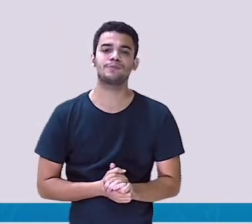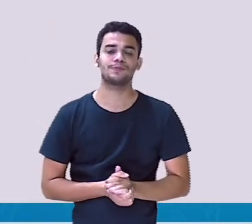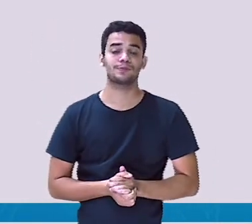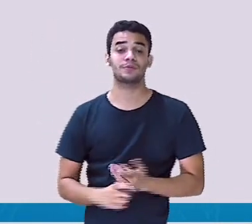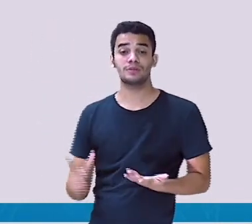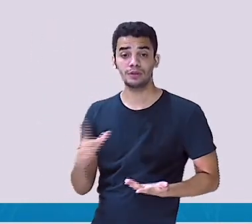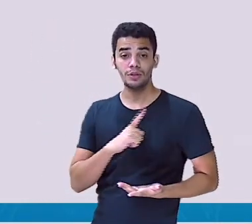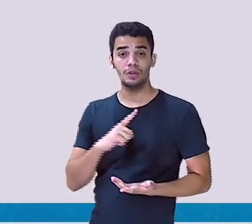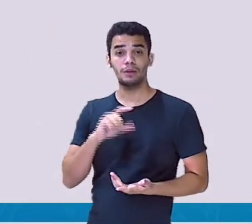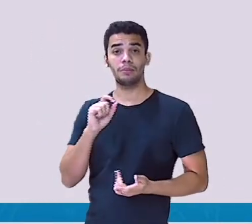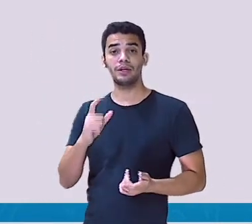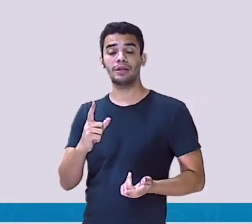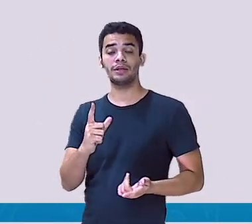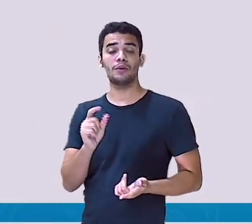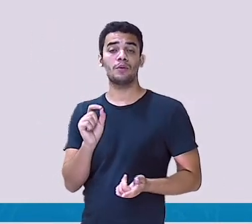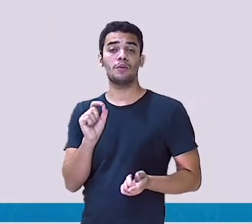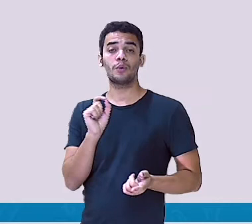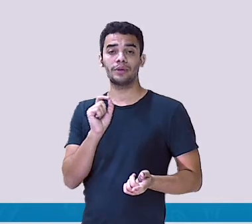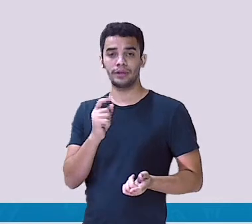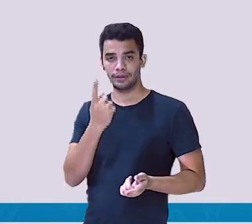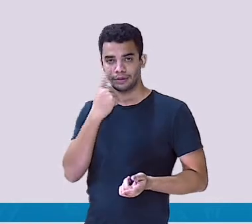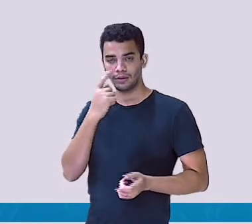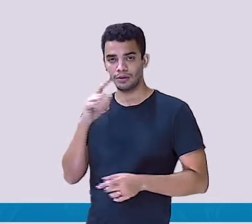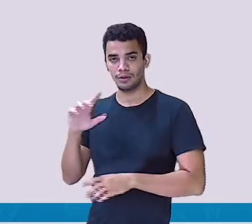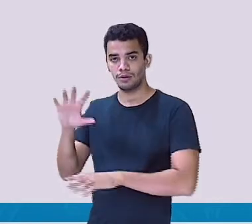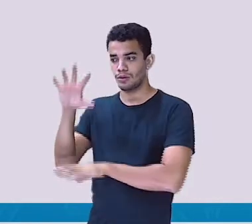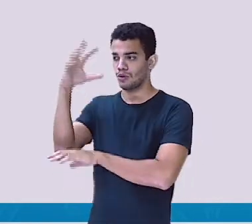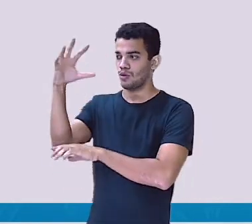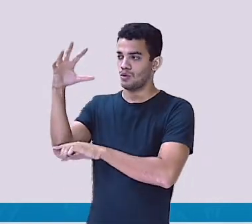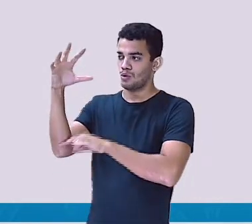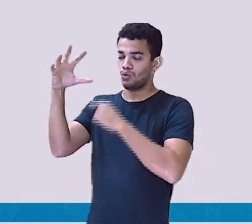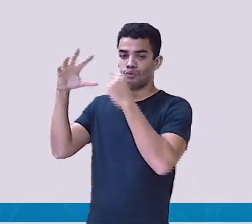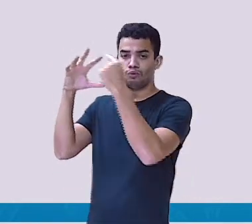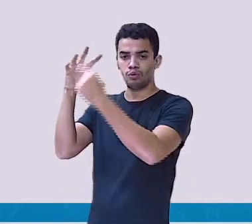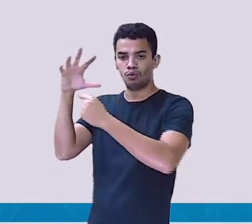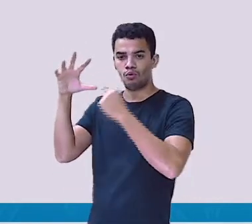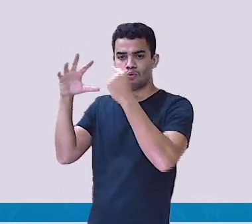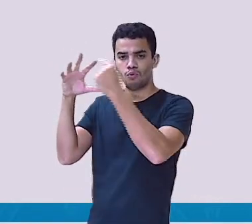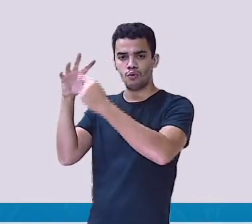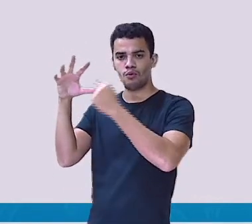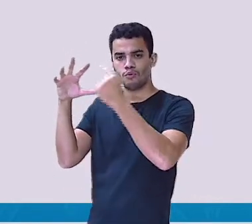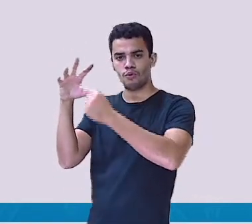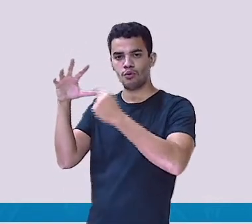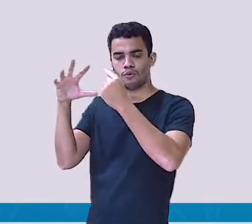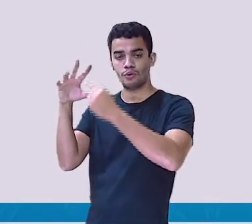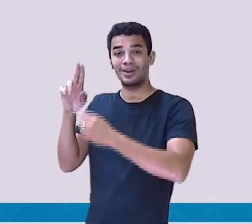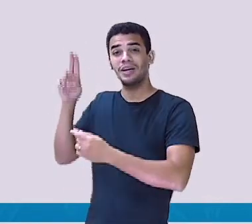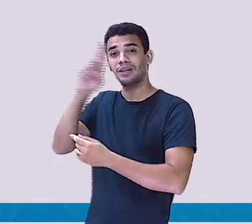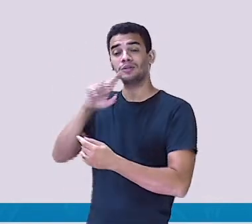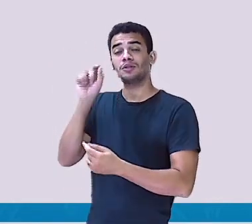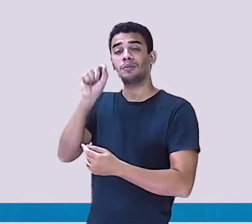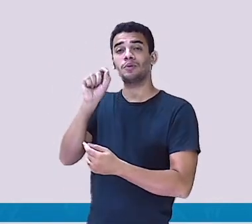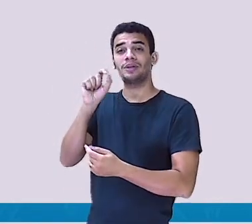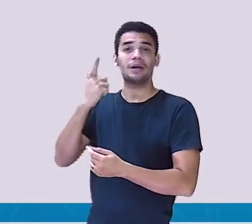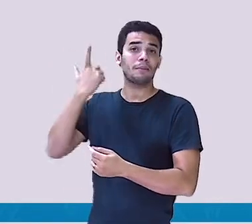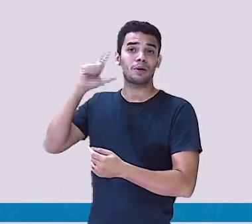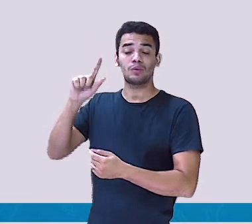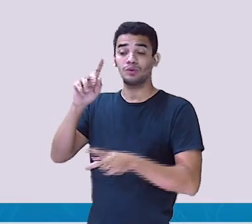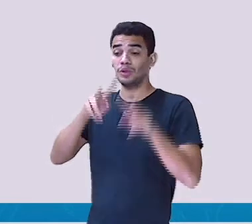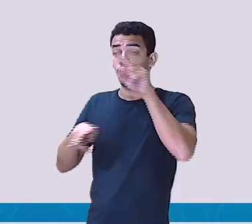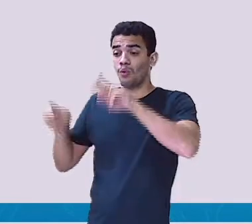gente também produz... Professora, como eu posso usar o vento como uma fonte de energia, né? A gente chama de